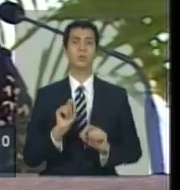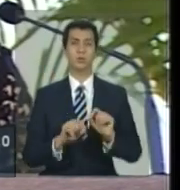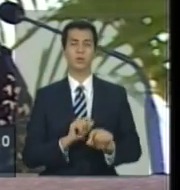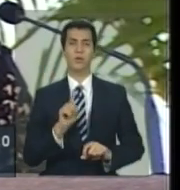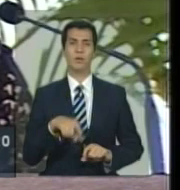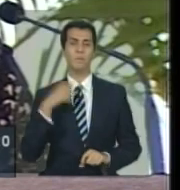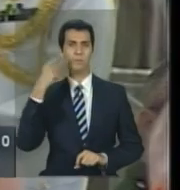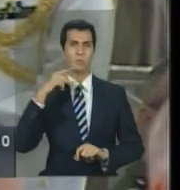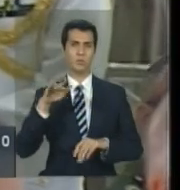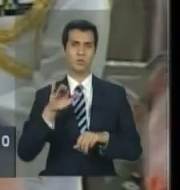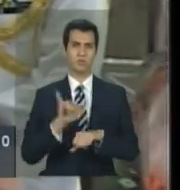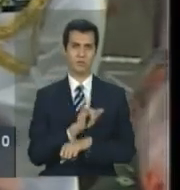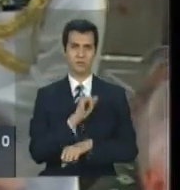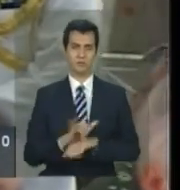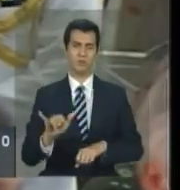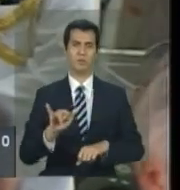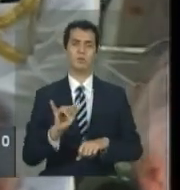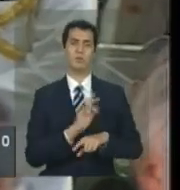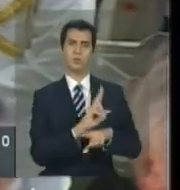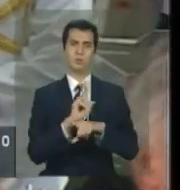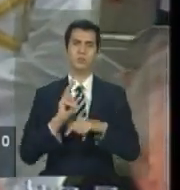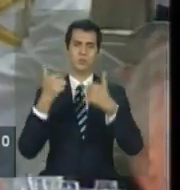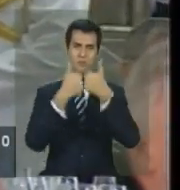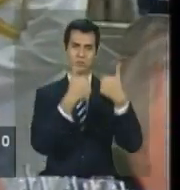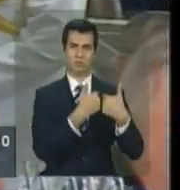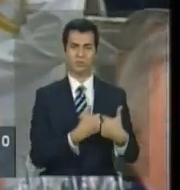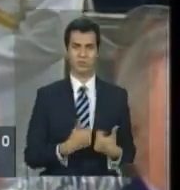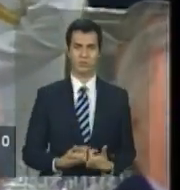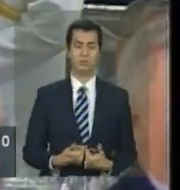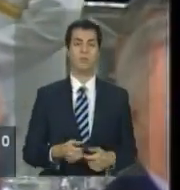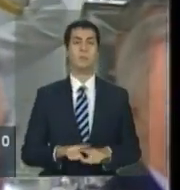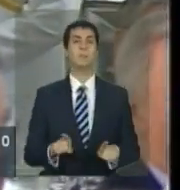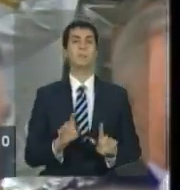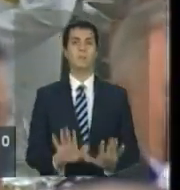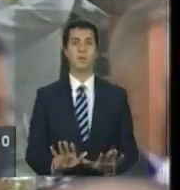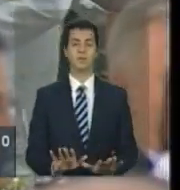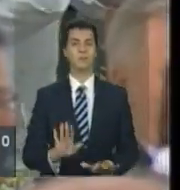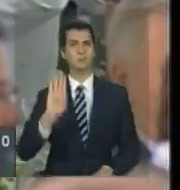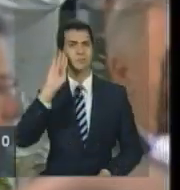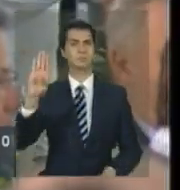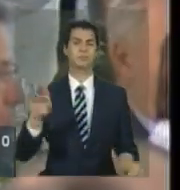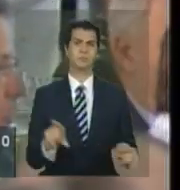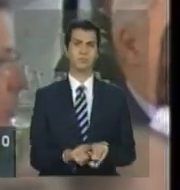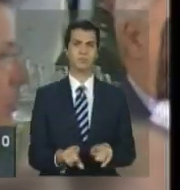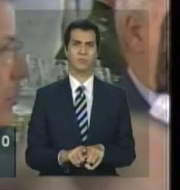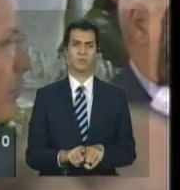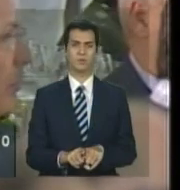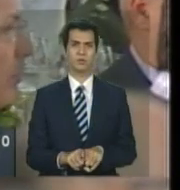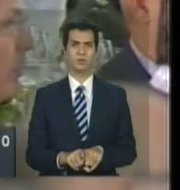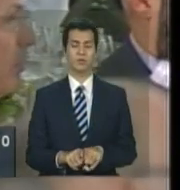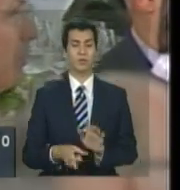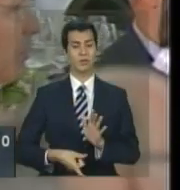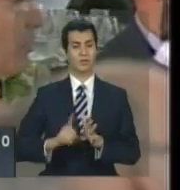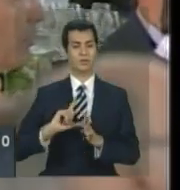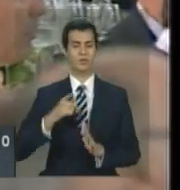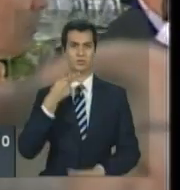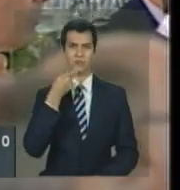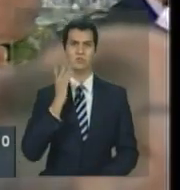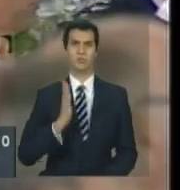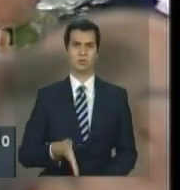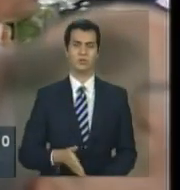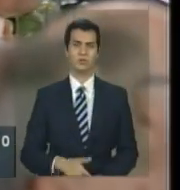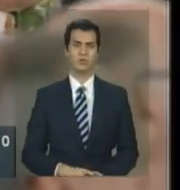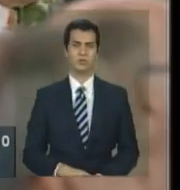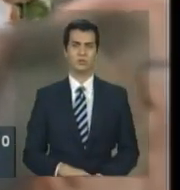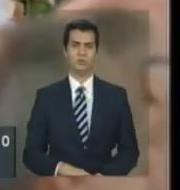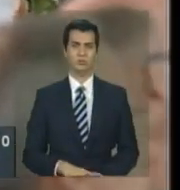política estratégica de fronteiras. Mas também seja, como eu repeti anteriormente,